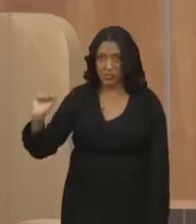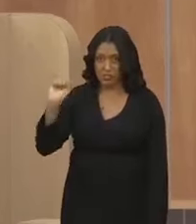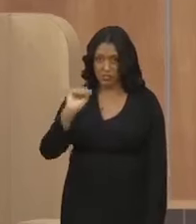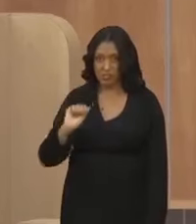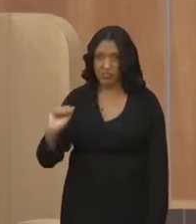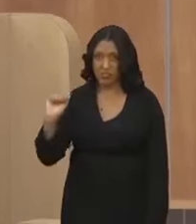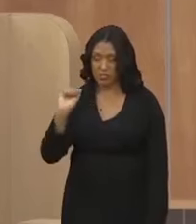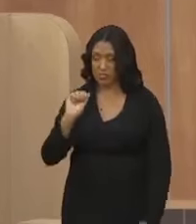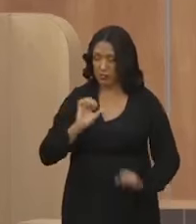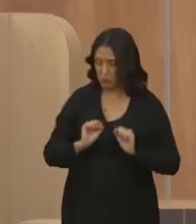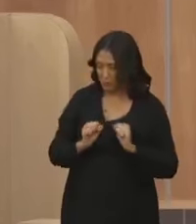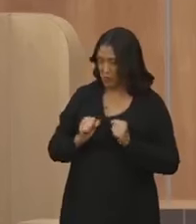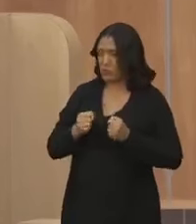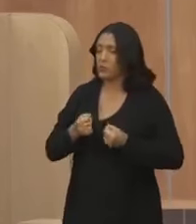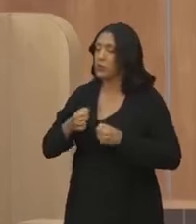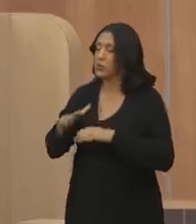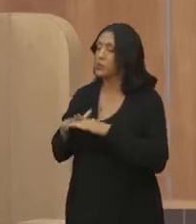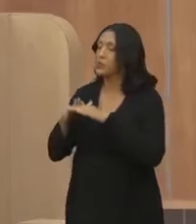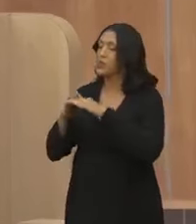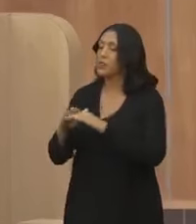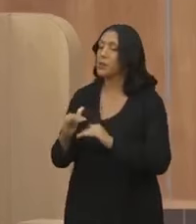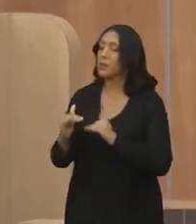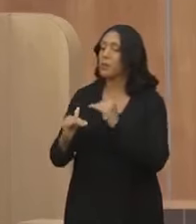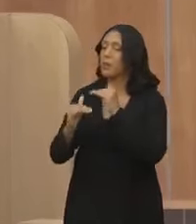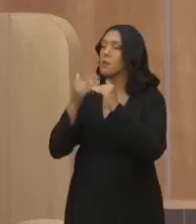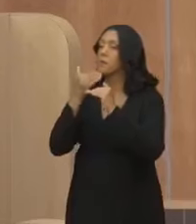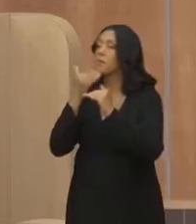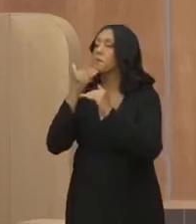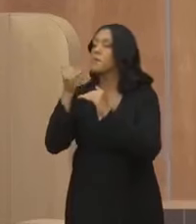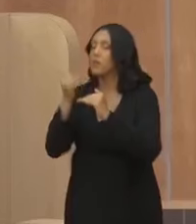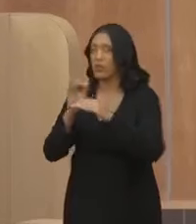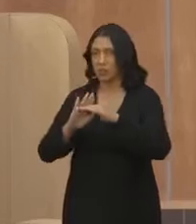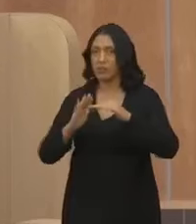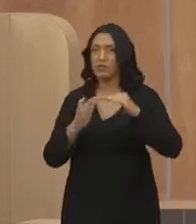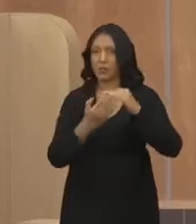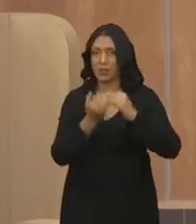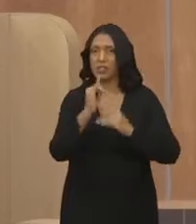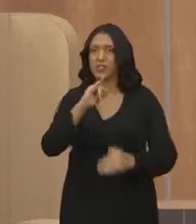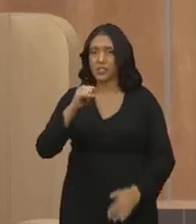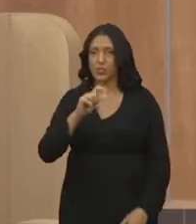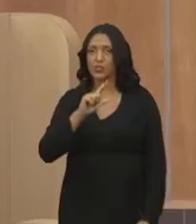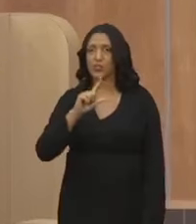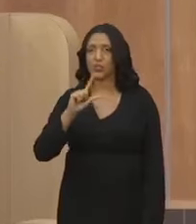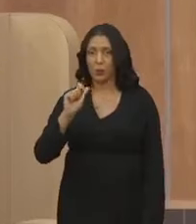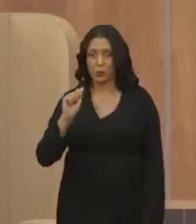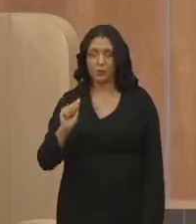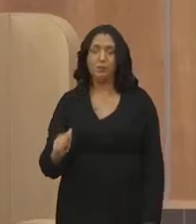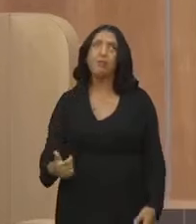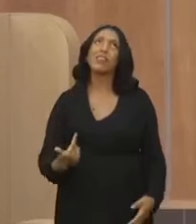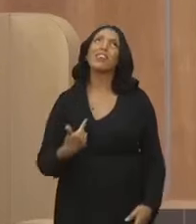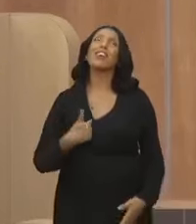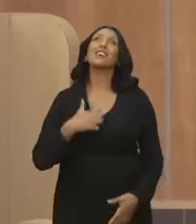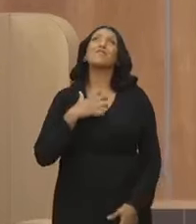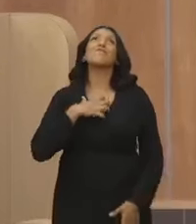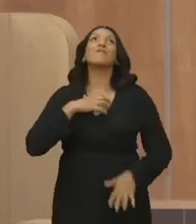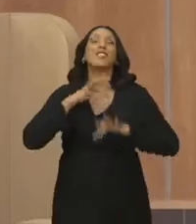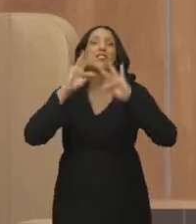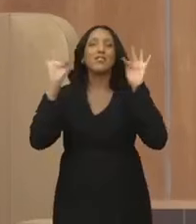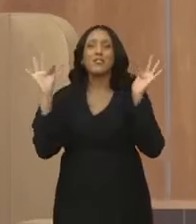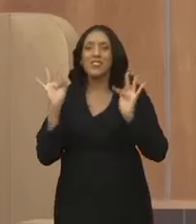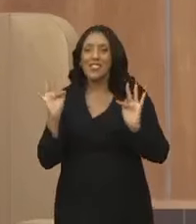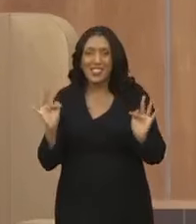Eu não poderia deixar, né, de subir aqui, gente, porque hoje estou muito feliz de fazer